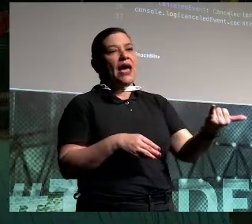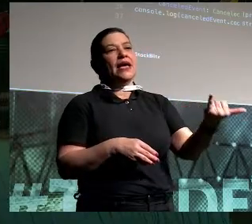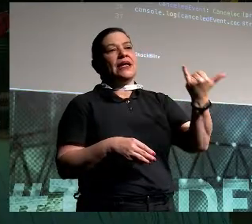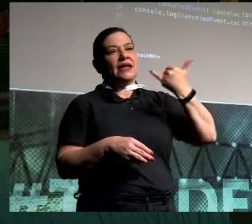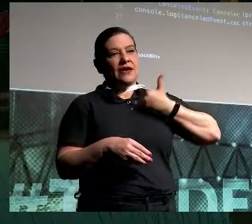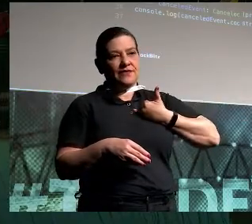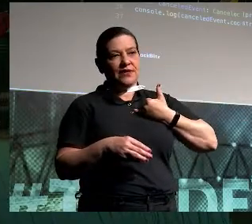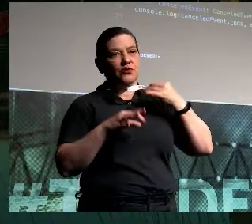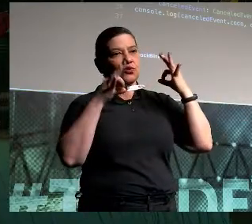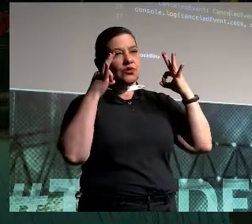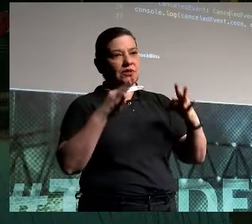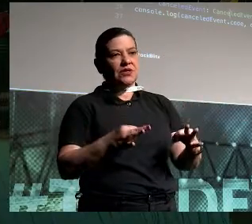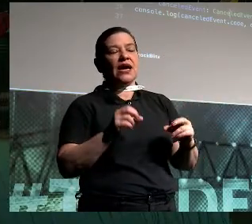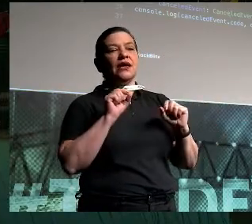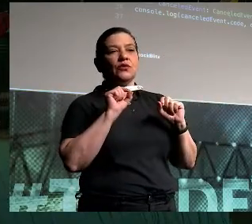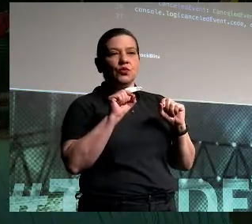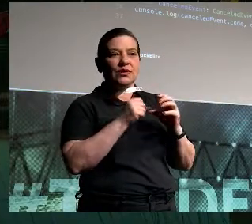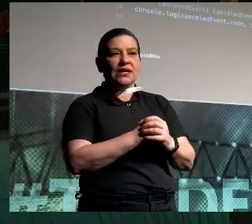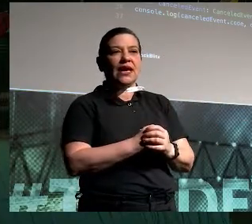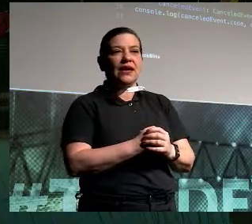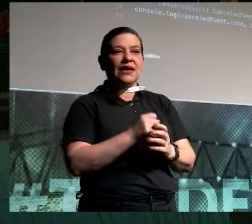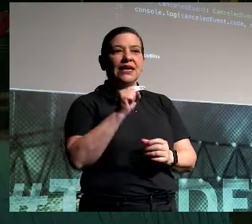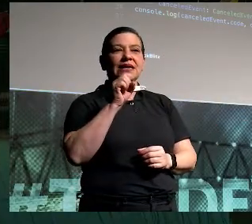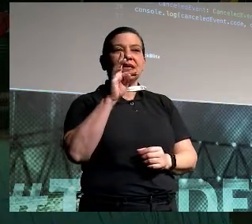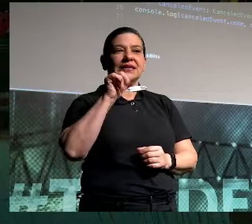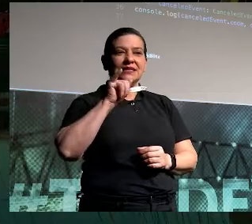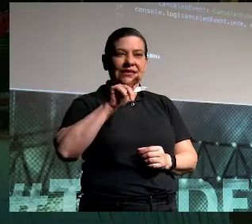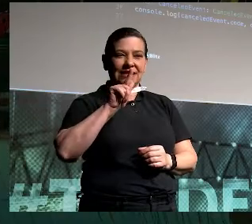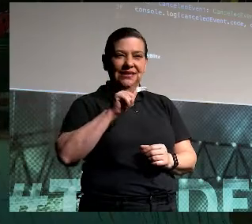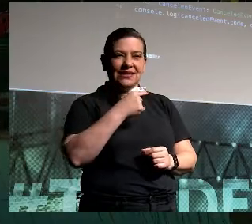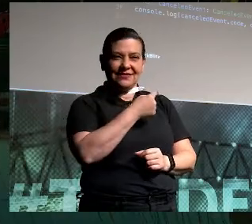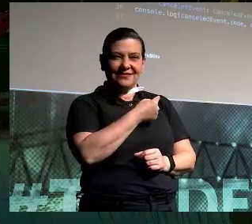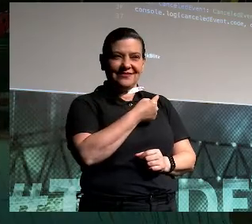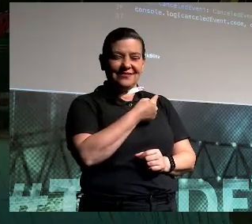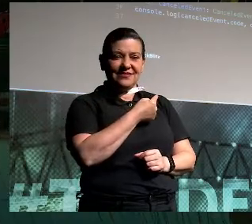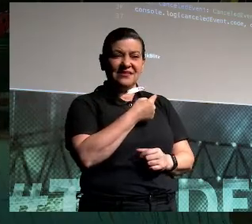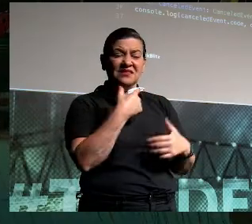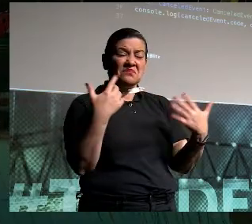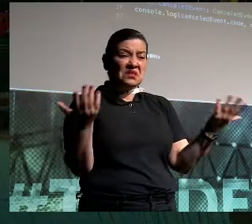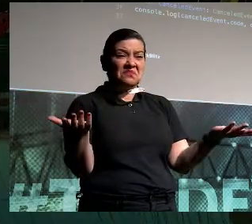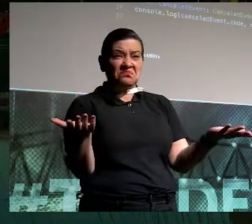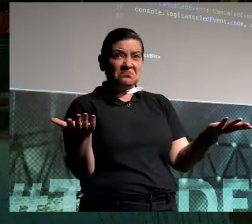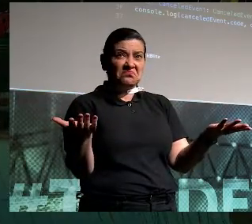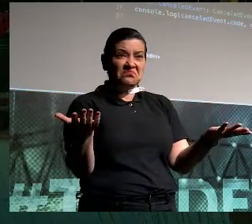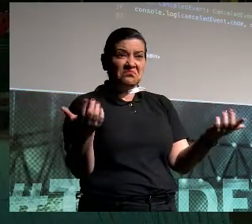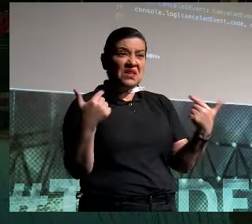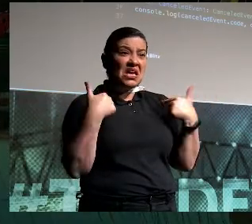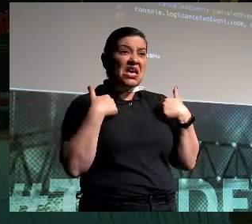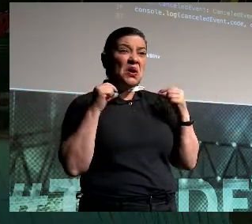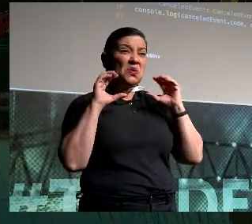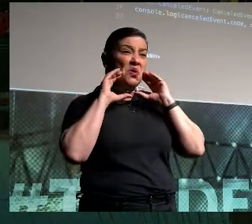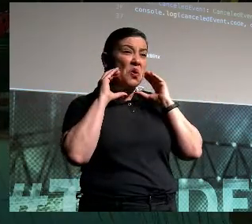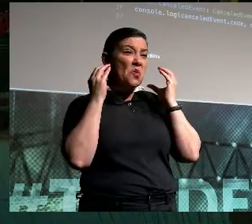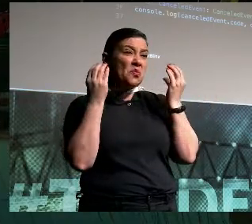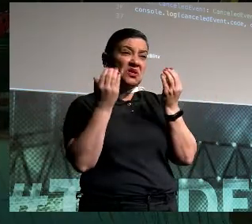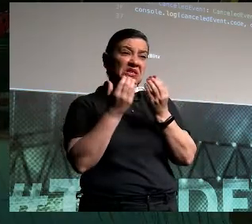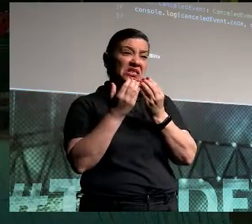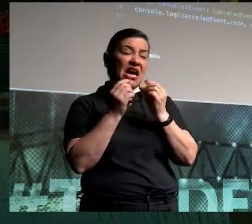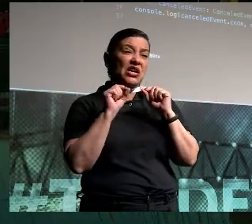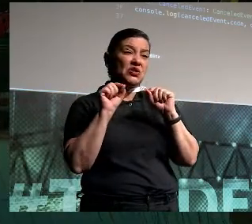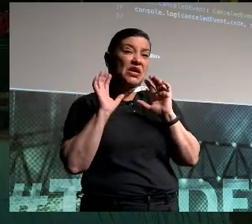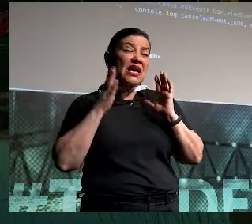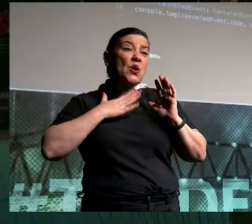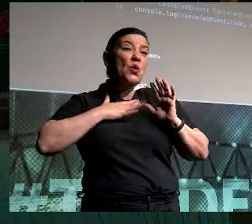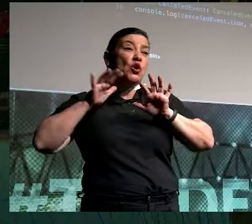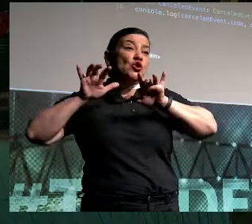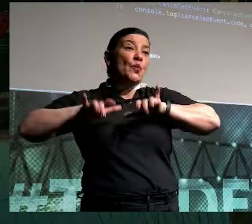aqui certinho, que é uma string, conforme está aqui. Daí você pode falar, William, mas eu sou da comunidade React, eu gosto de